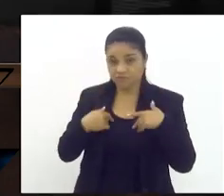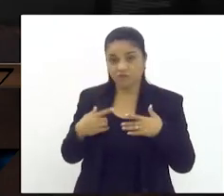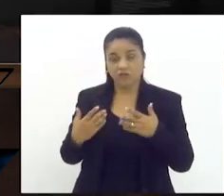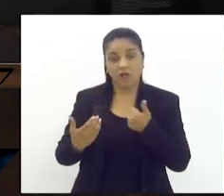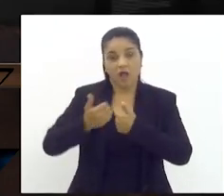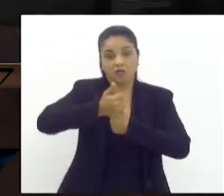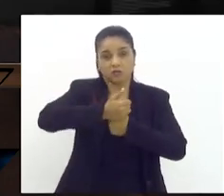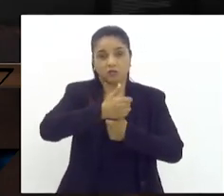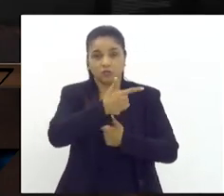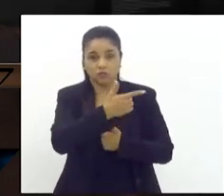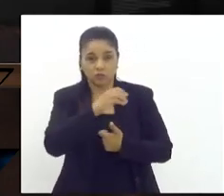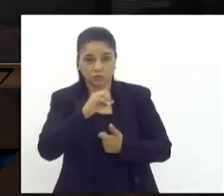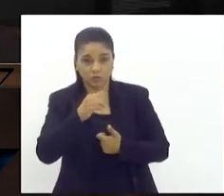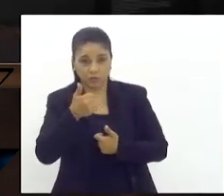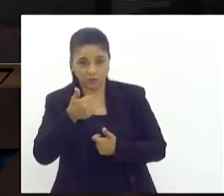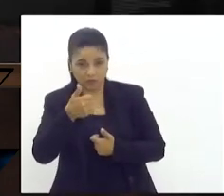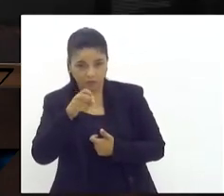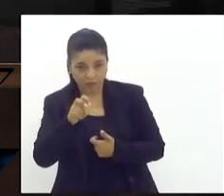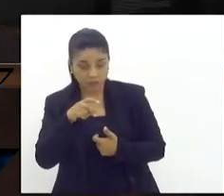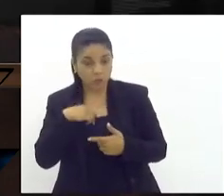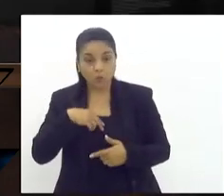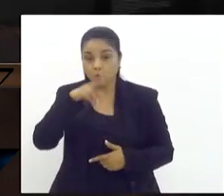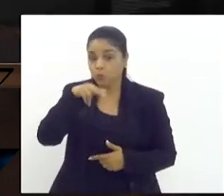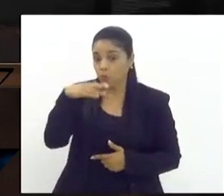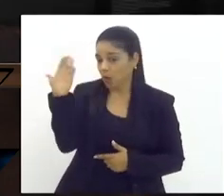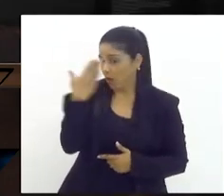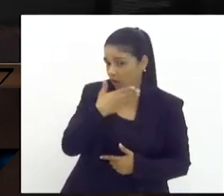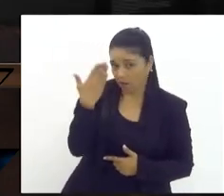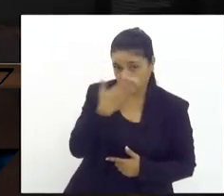nunca vi transitando um